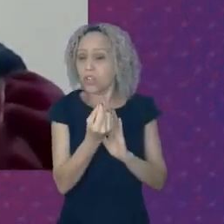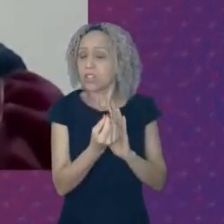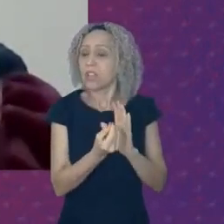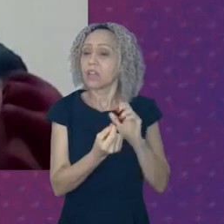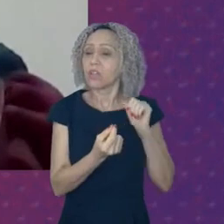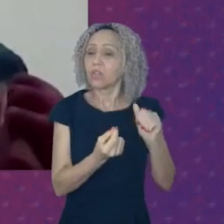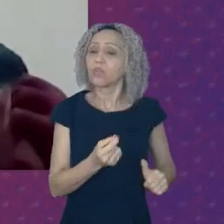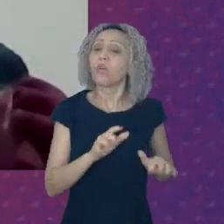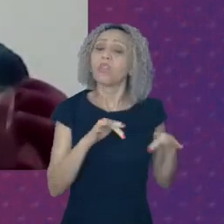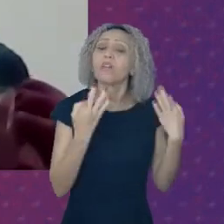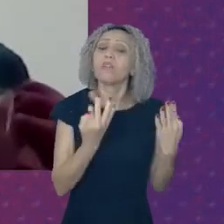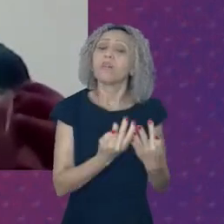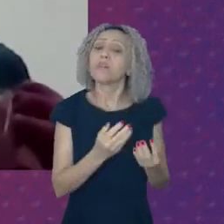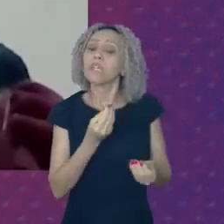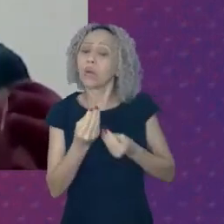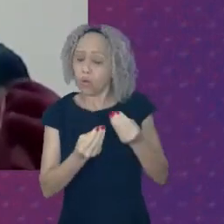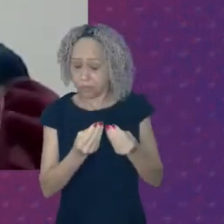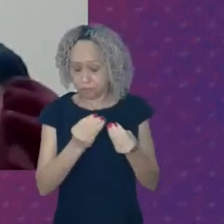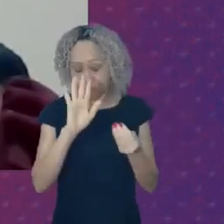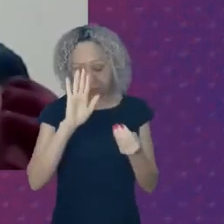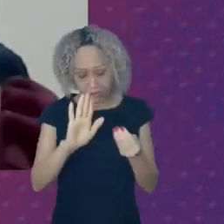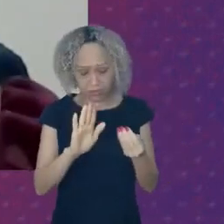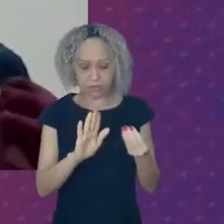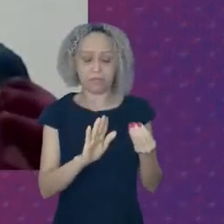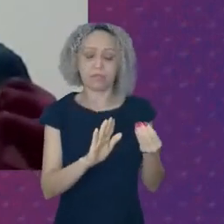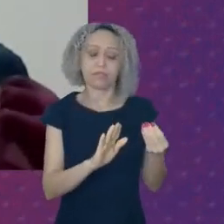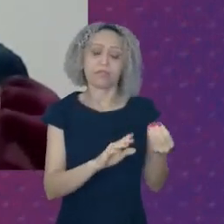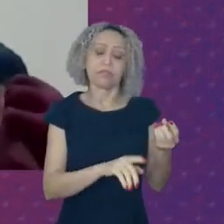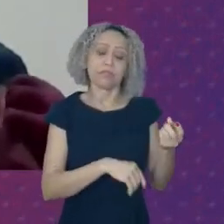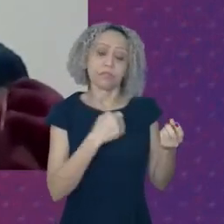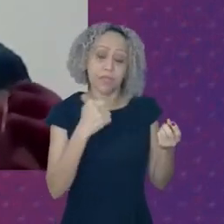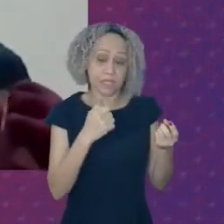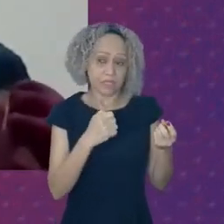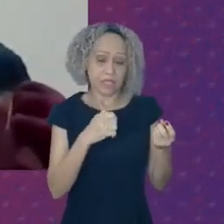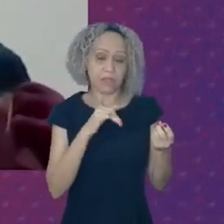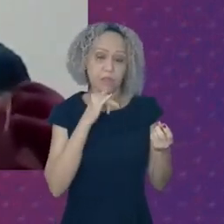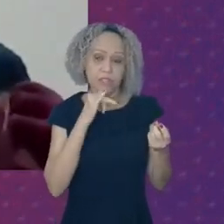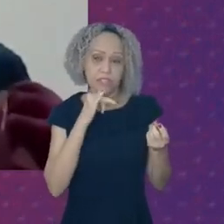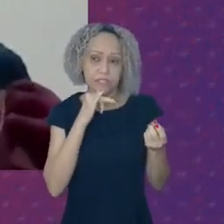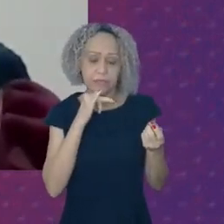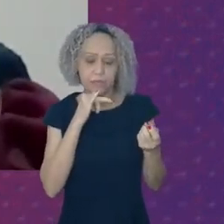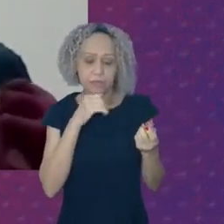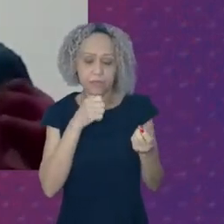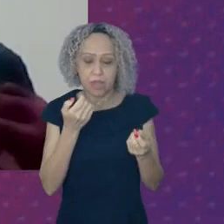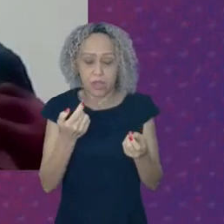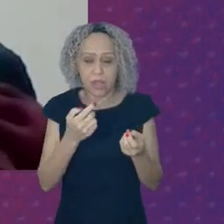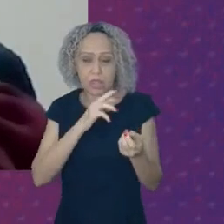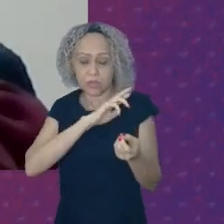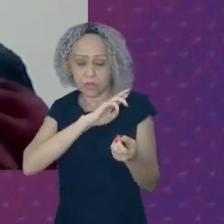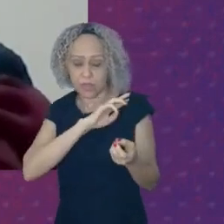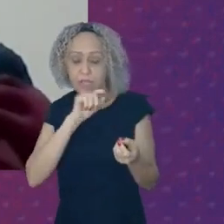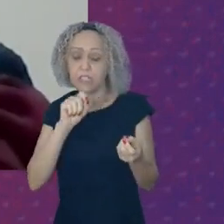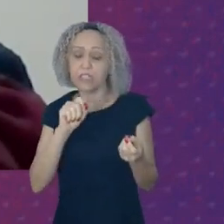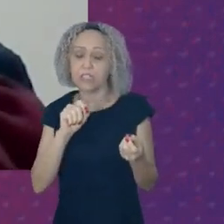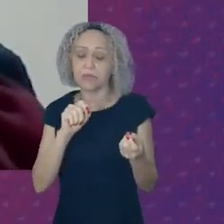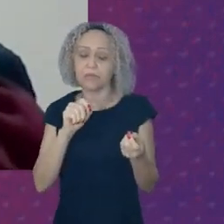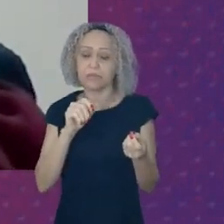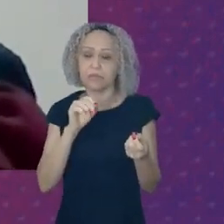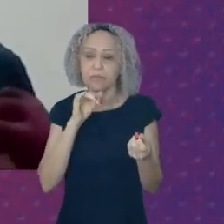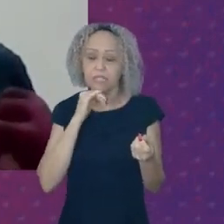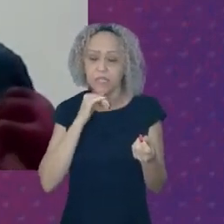os serviços de saúde e de educação. Então, isso proporcionou também uma